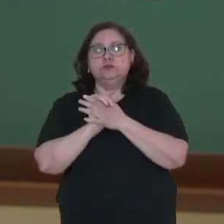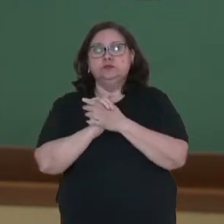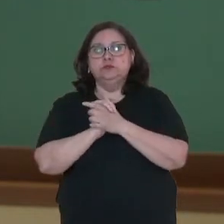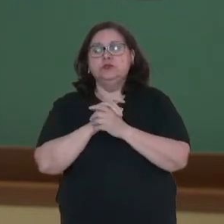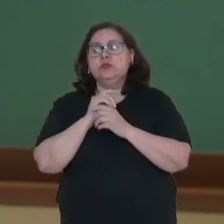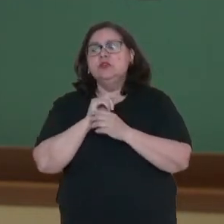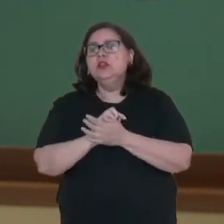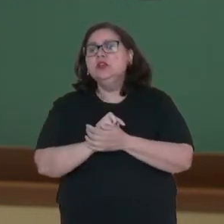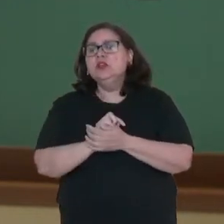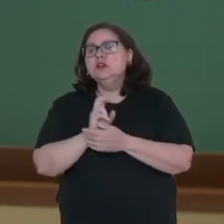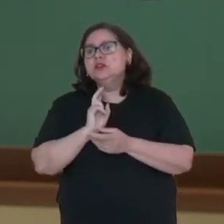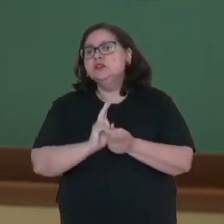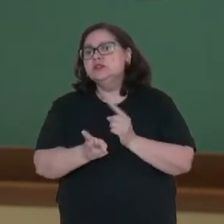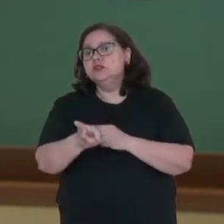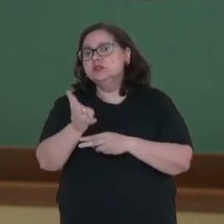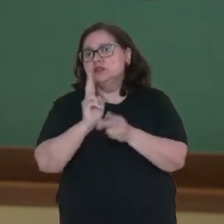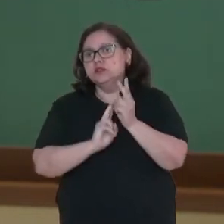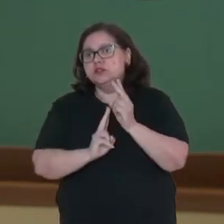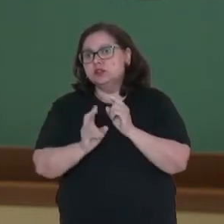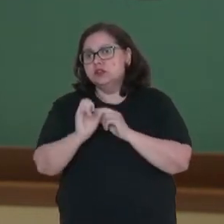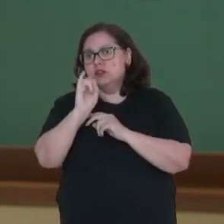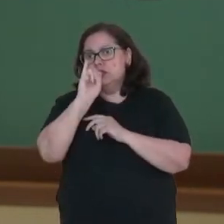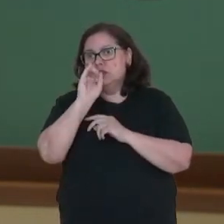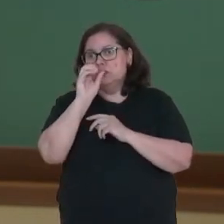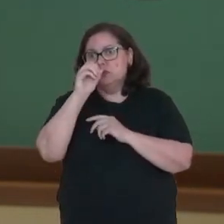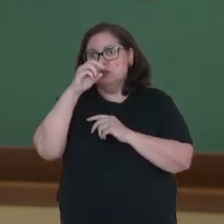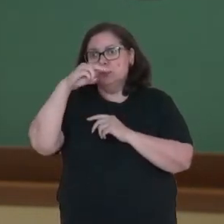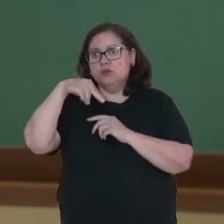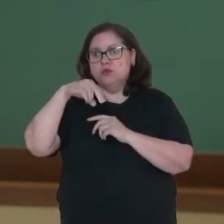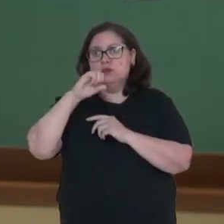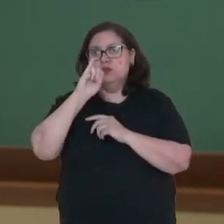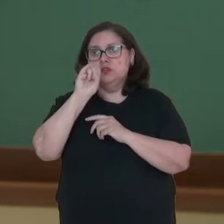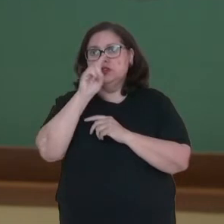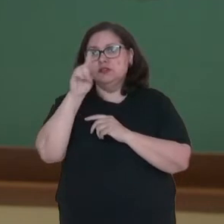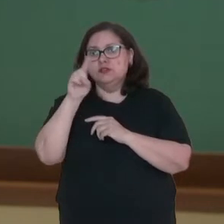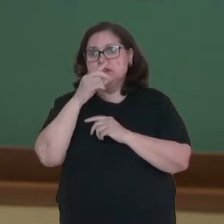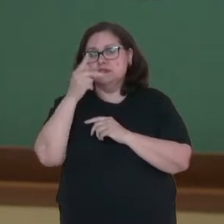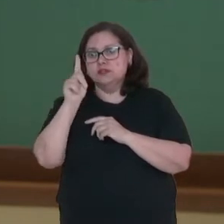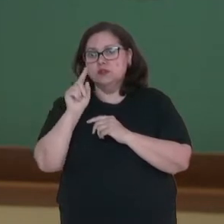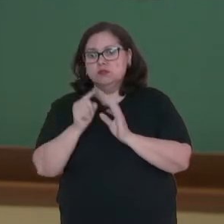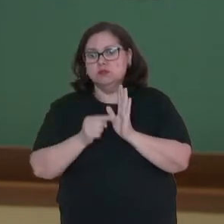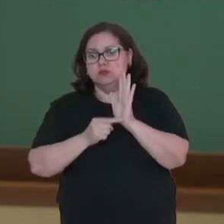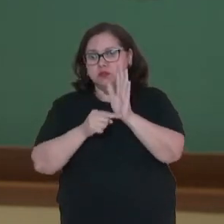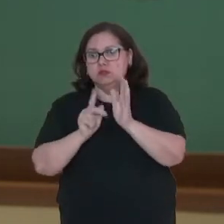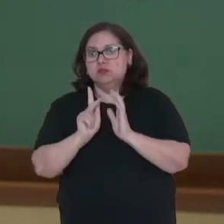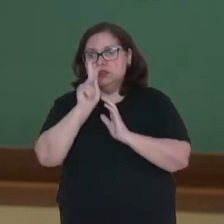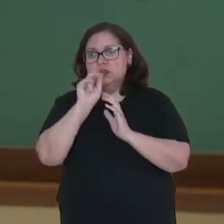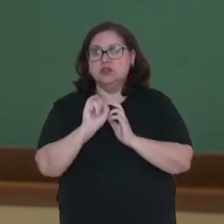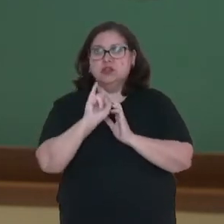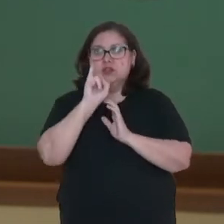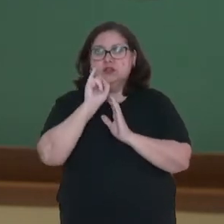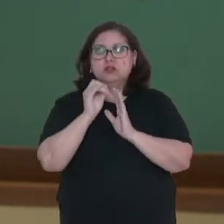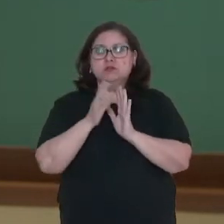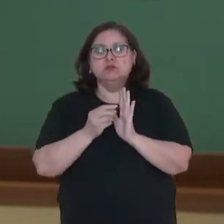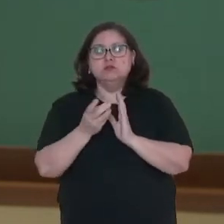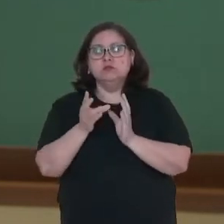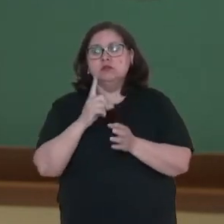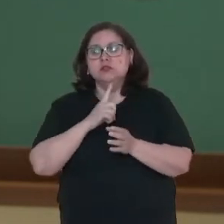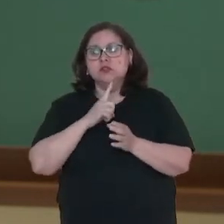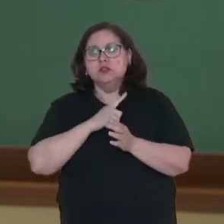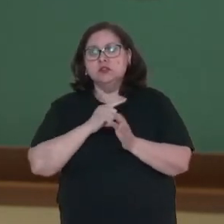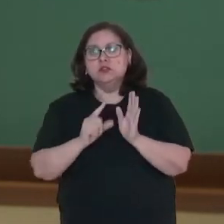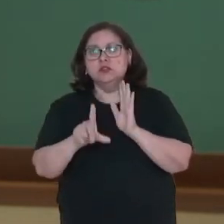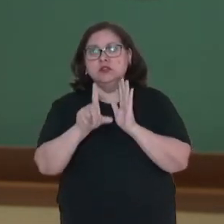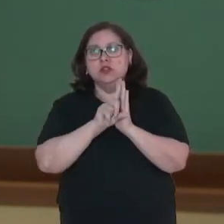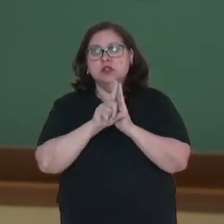inverso. A constante de ionização, representada por esse Ki, é obtida pela lei